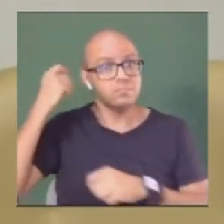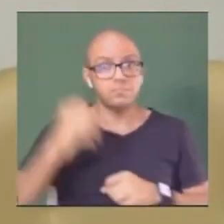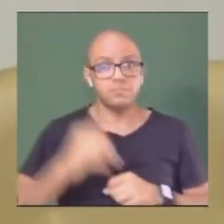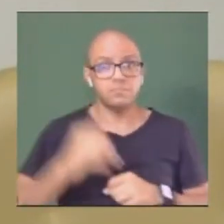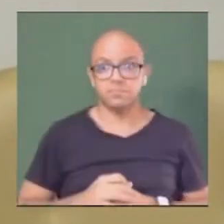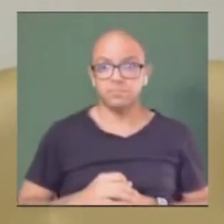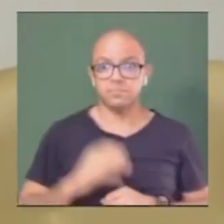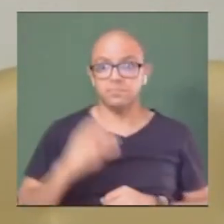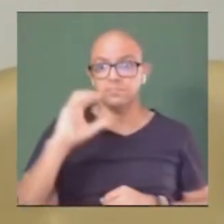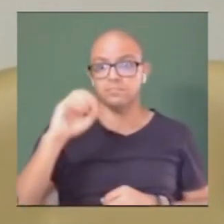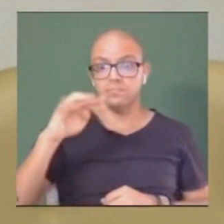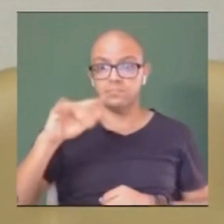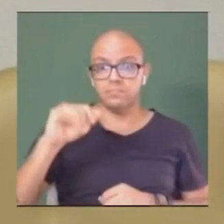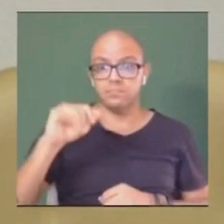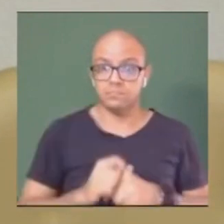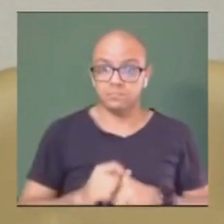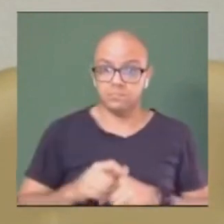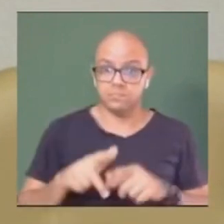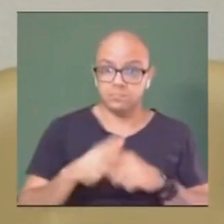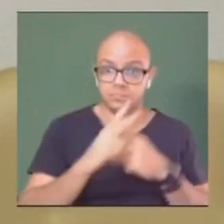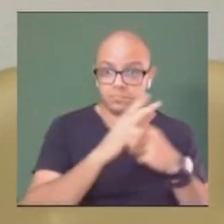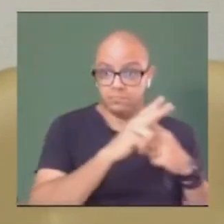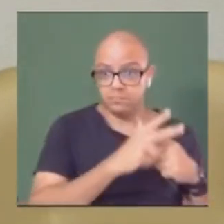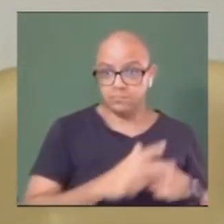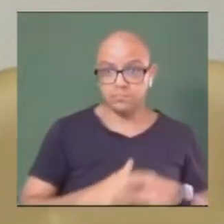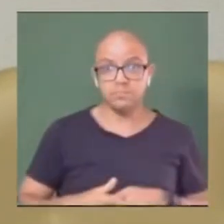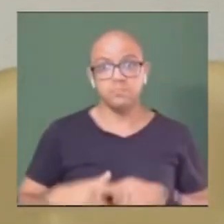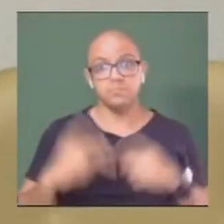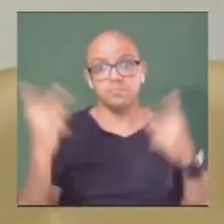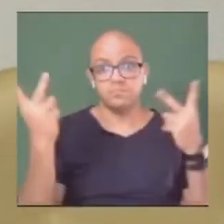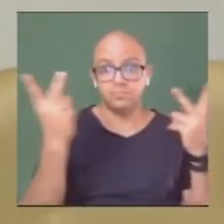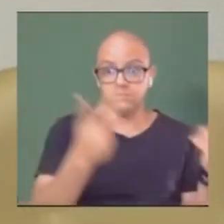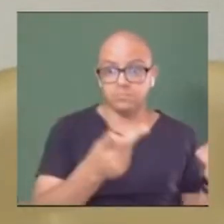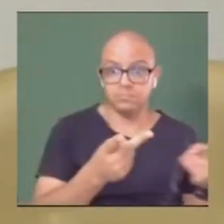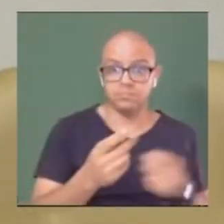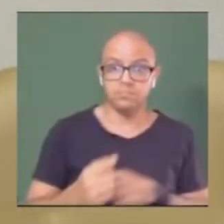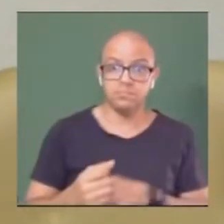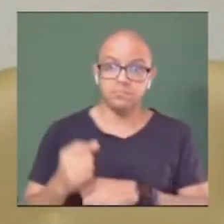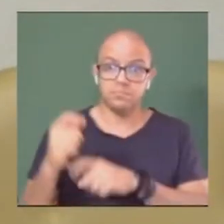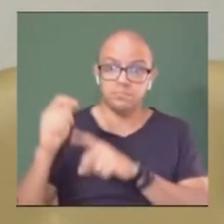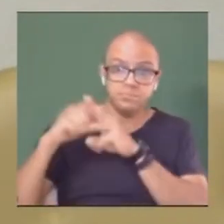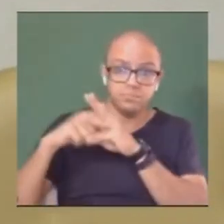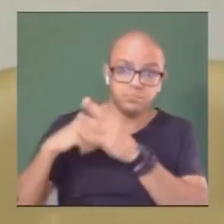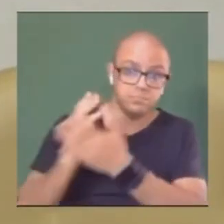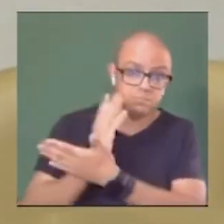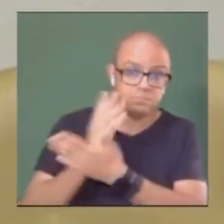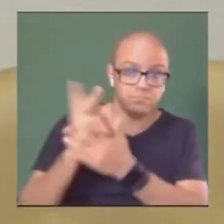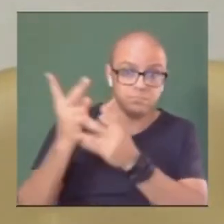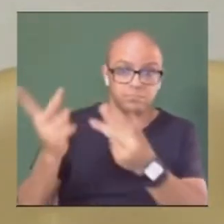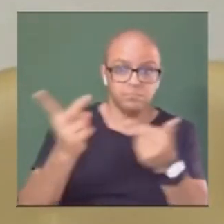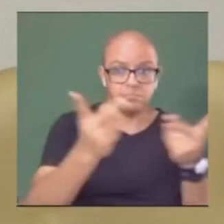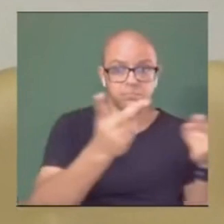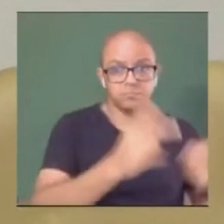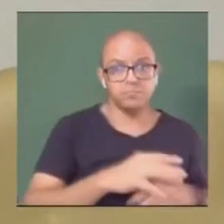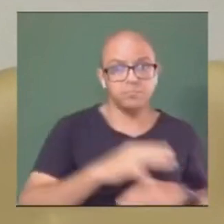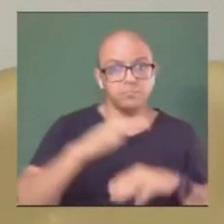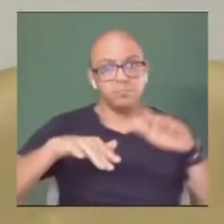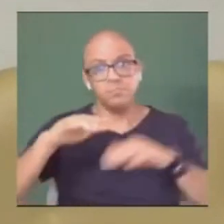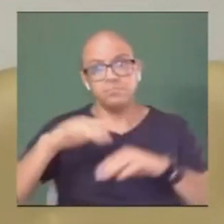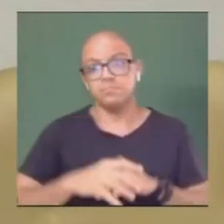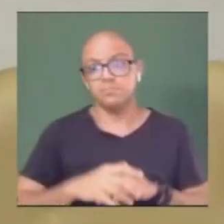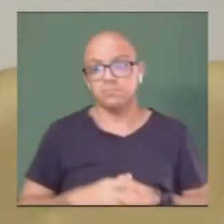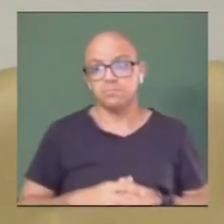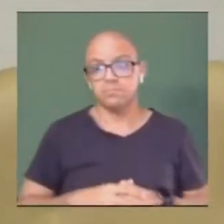reformas para as unidades eu Visitei nesses últimos meses algumas unidades e às vezes essas reformas